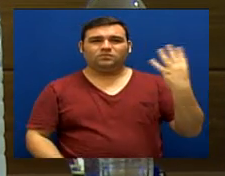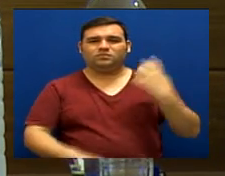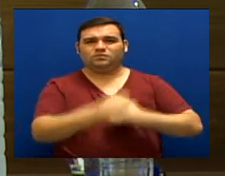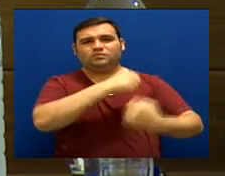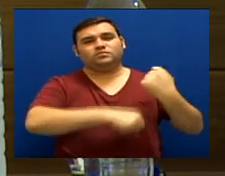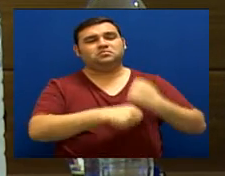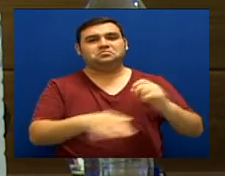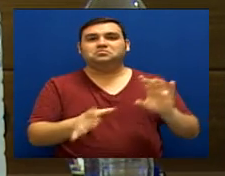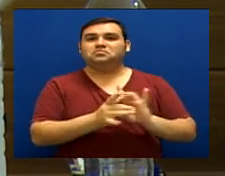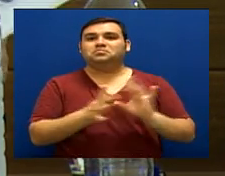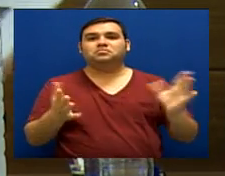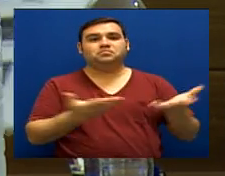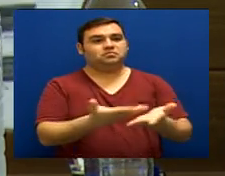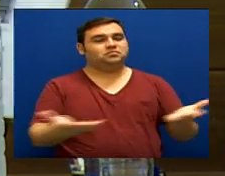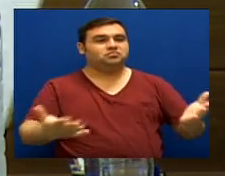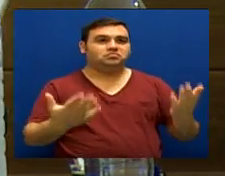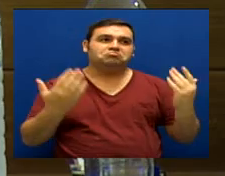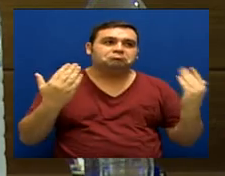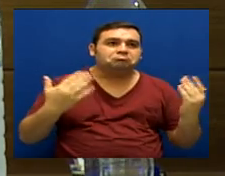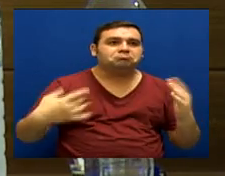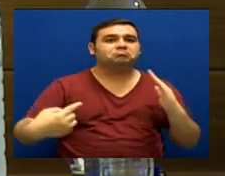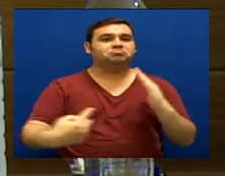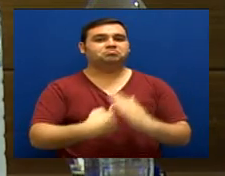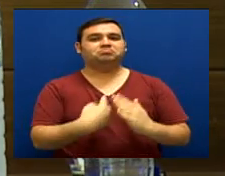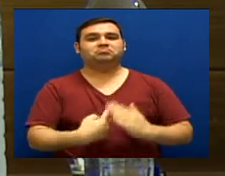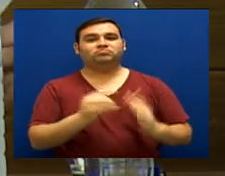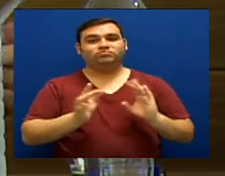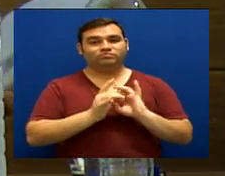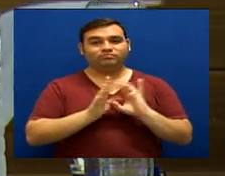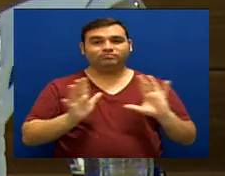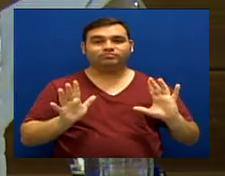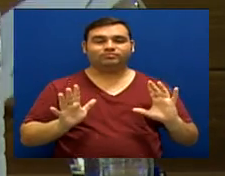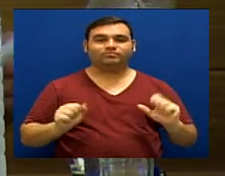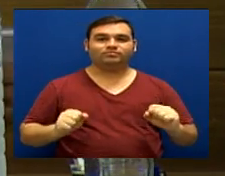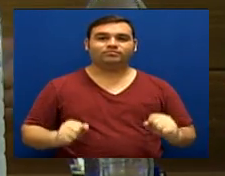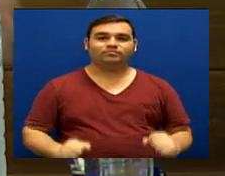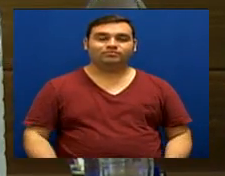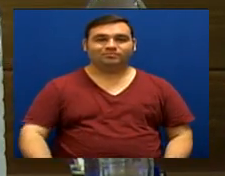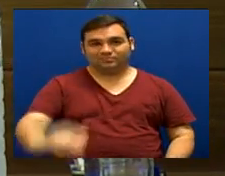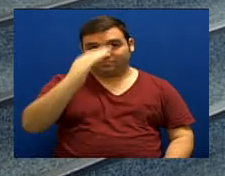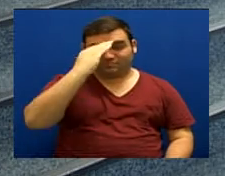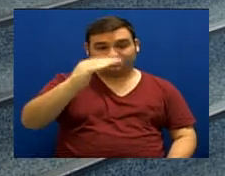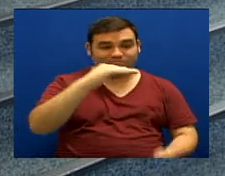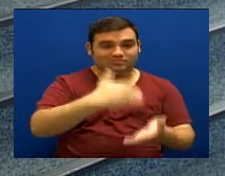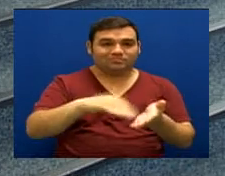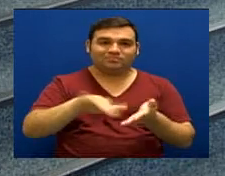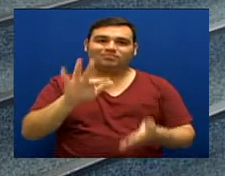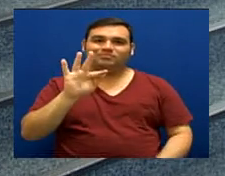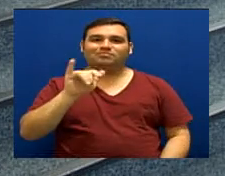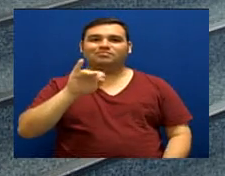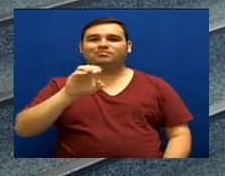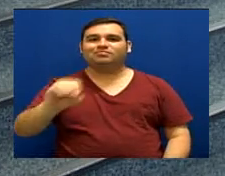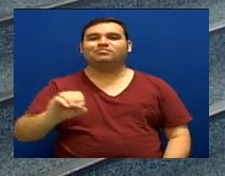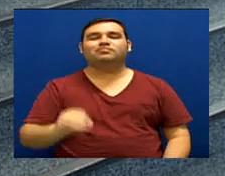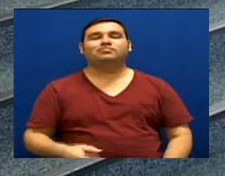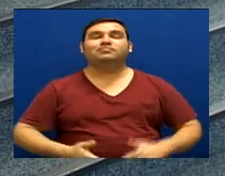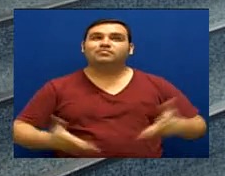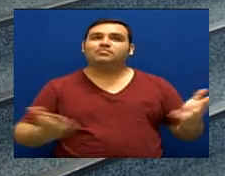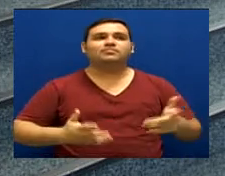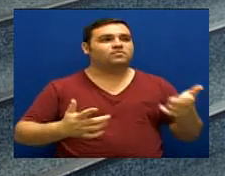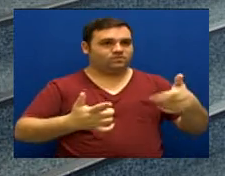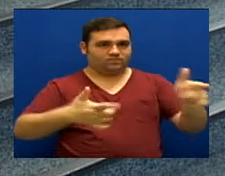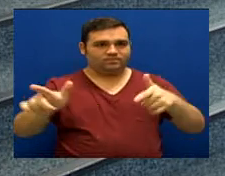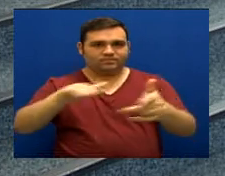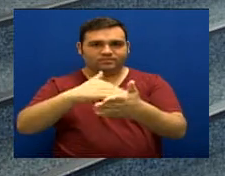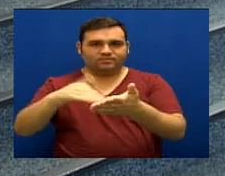ficou aberto sair agora aos questionamentos um obrigado secretário fábio é os demais